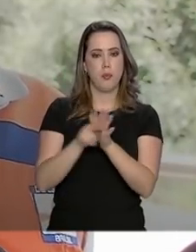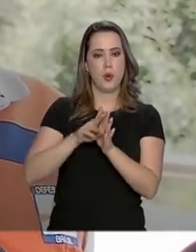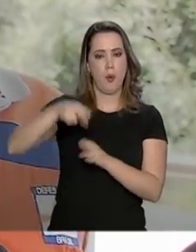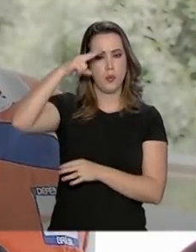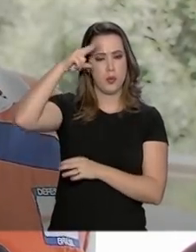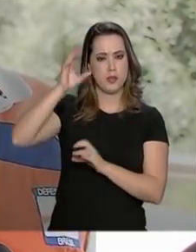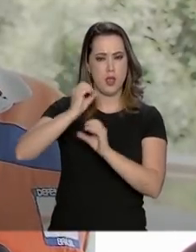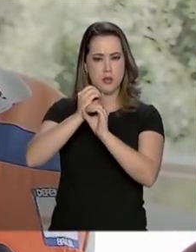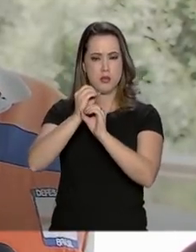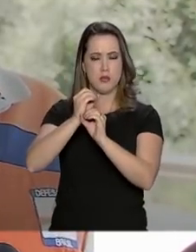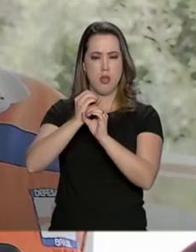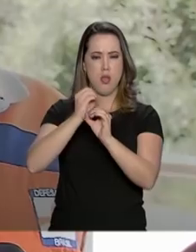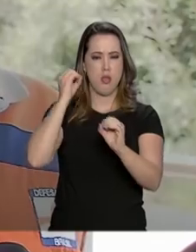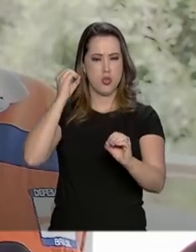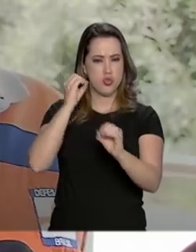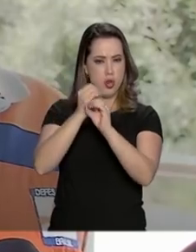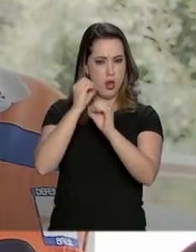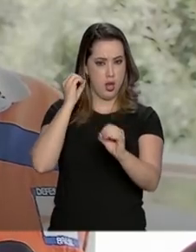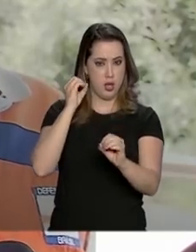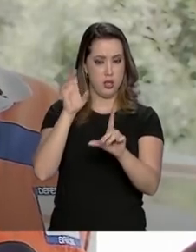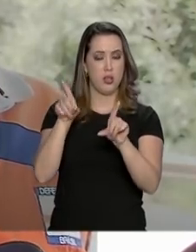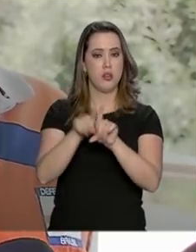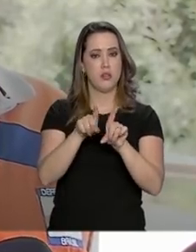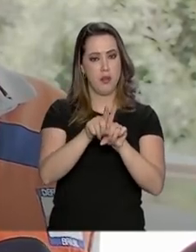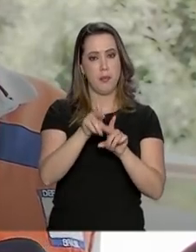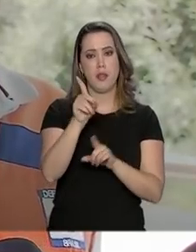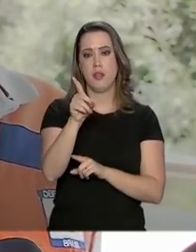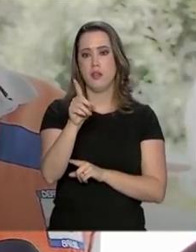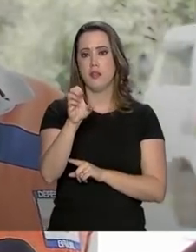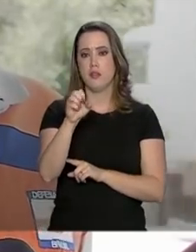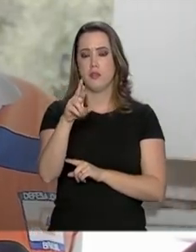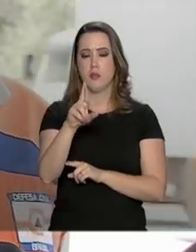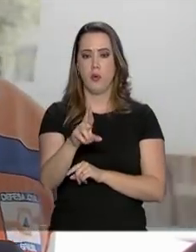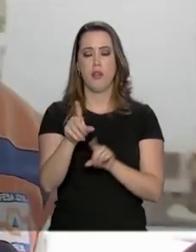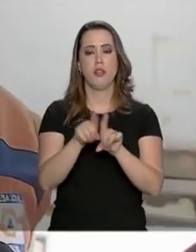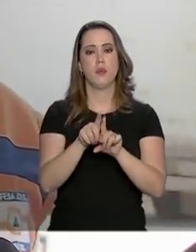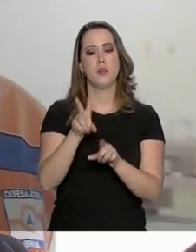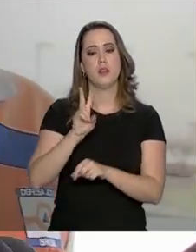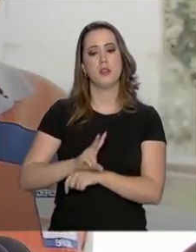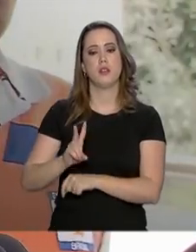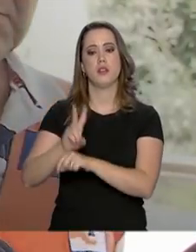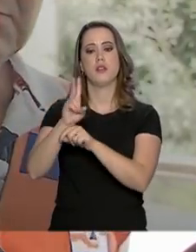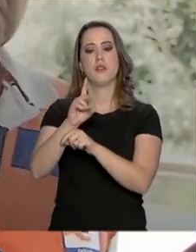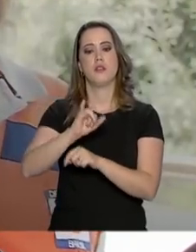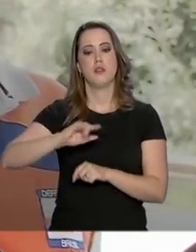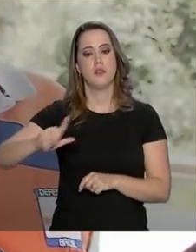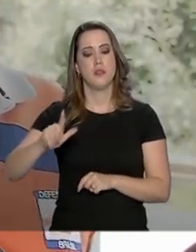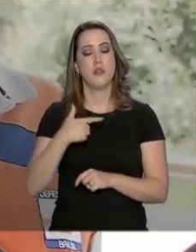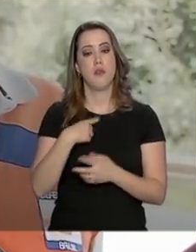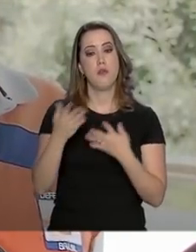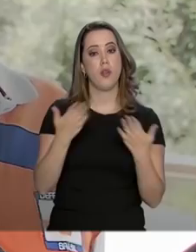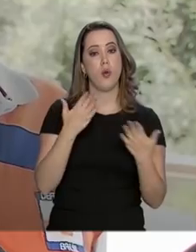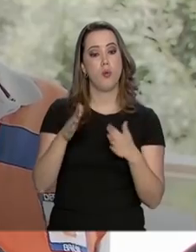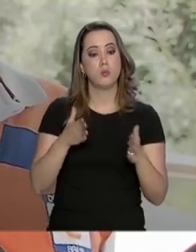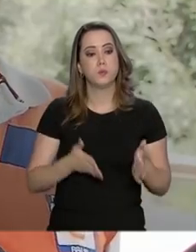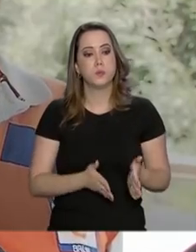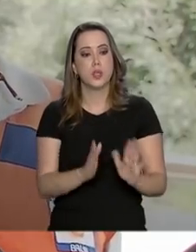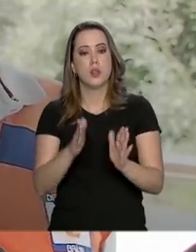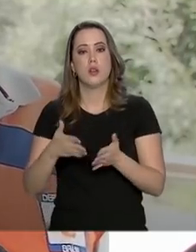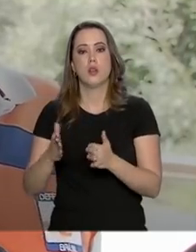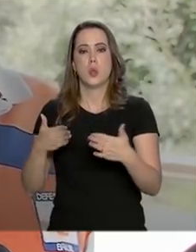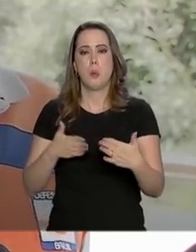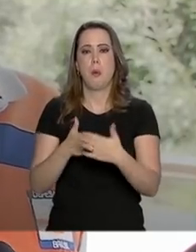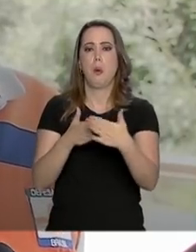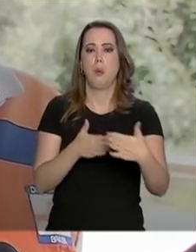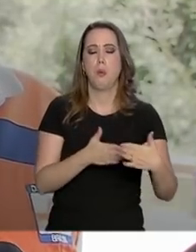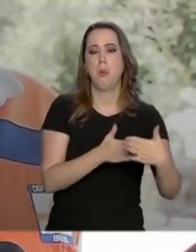Brasileiro, que vem conjuntamente com engenheiros do DR, com engenheiros da Defesa Civil, fazer uma avaliação da estrada que está obstruída